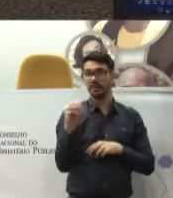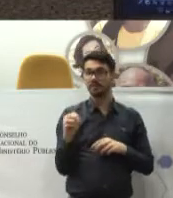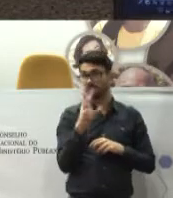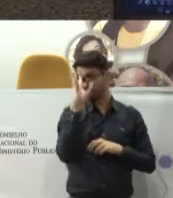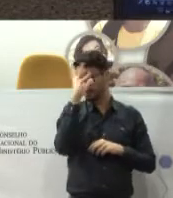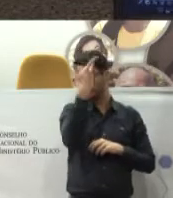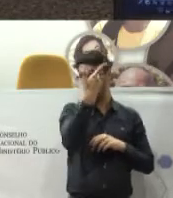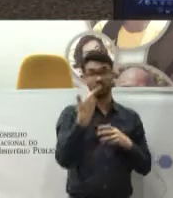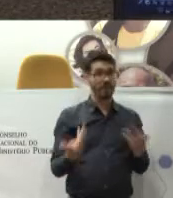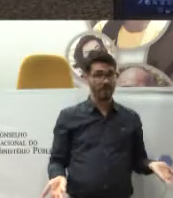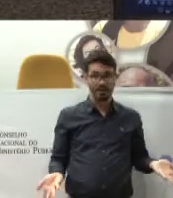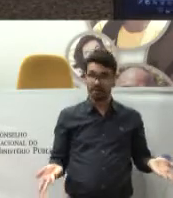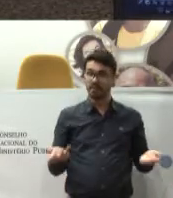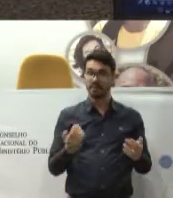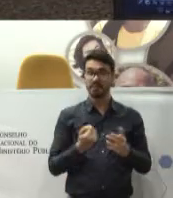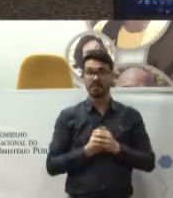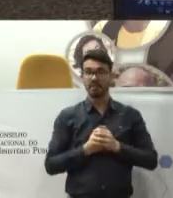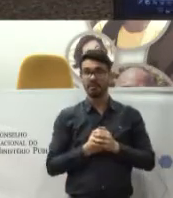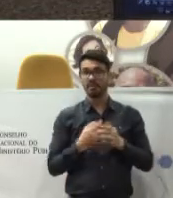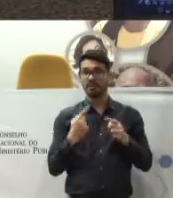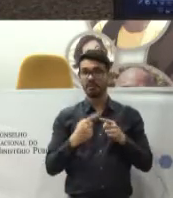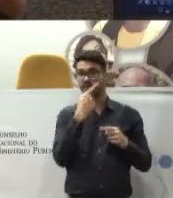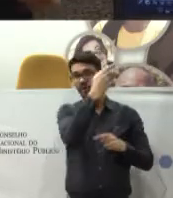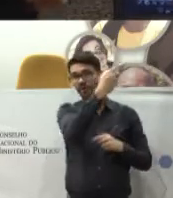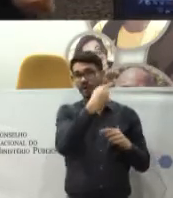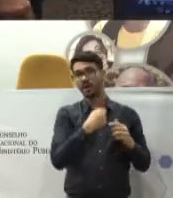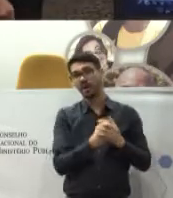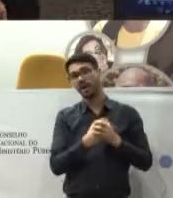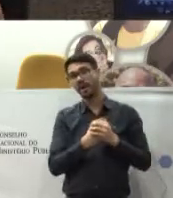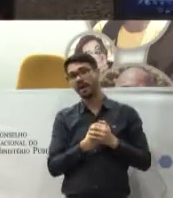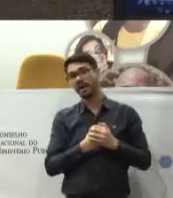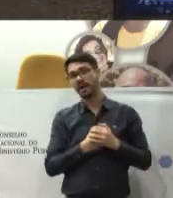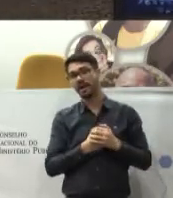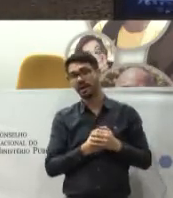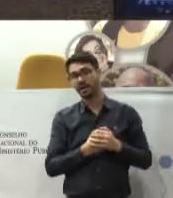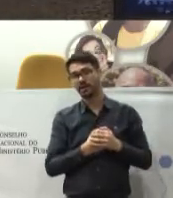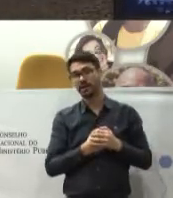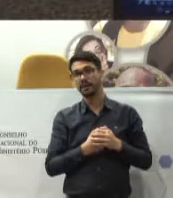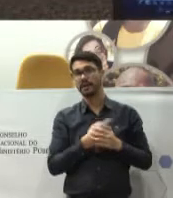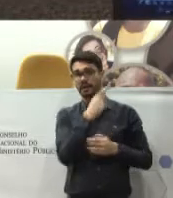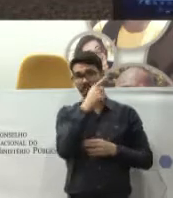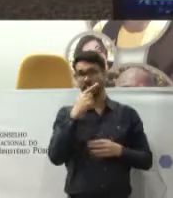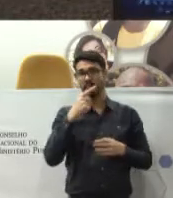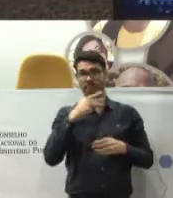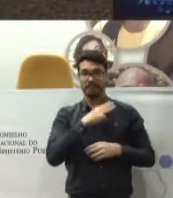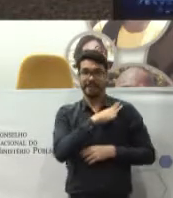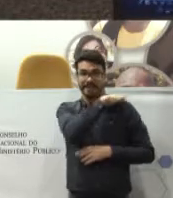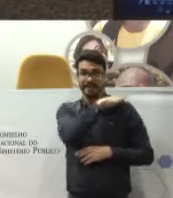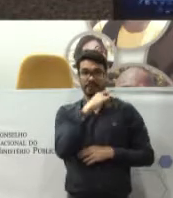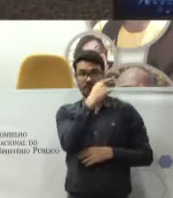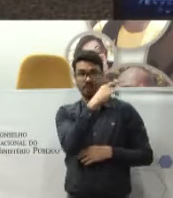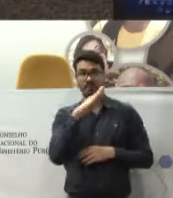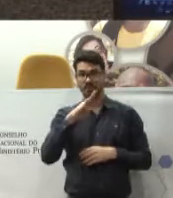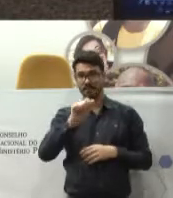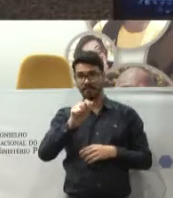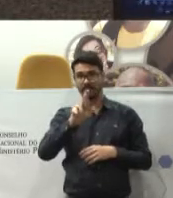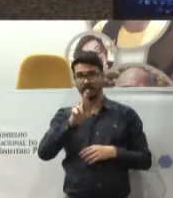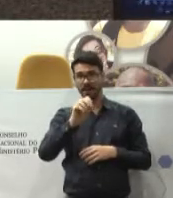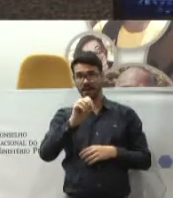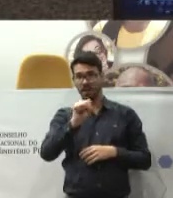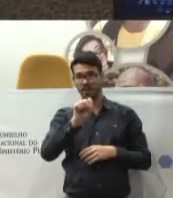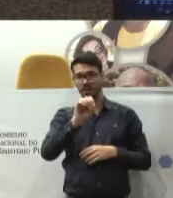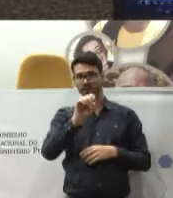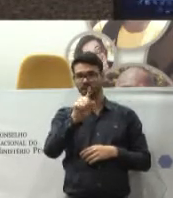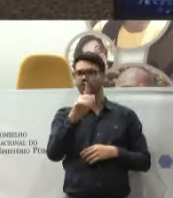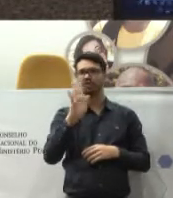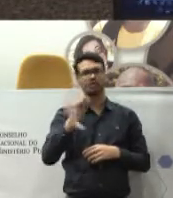todas. Até porque o ministro Barroso, ele já deixou claro. O